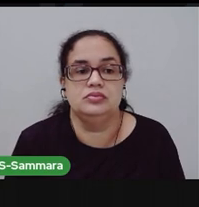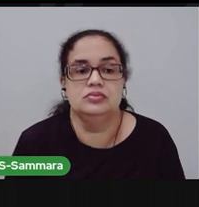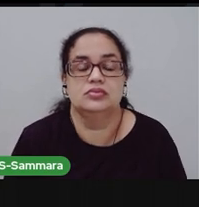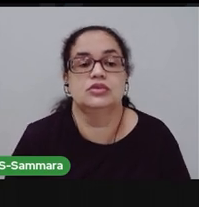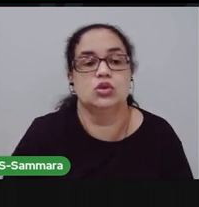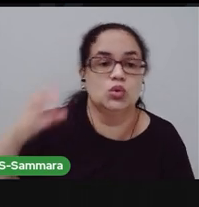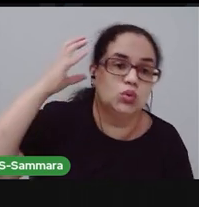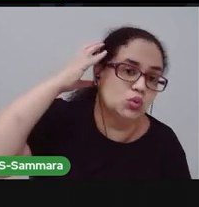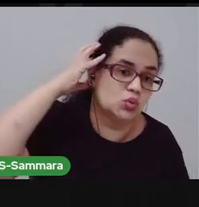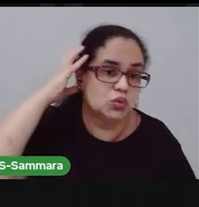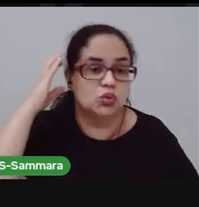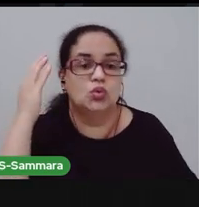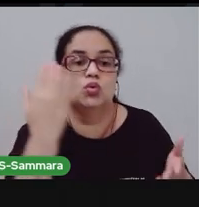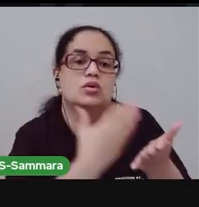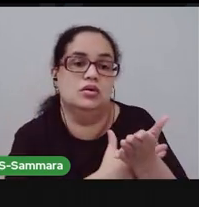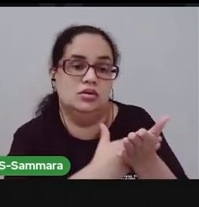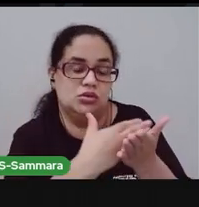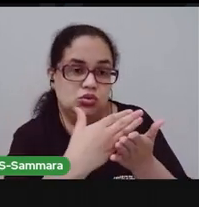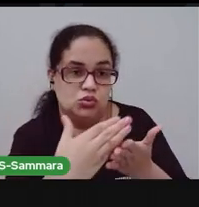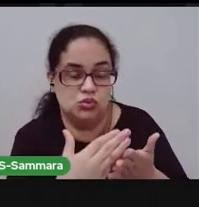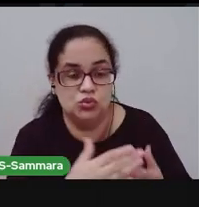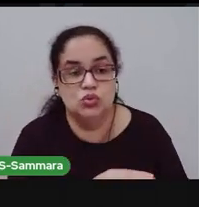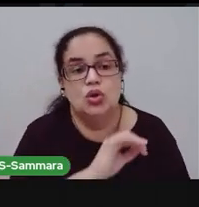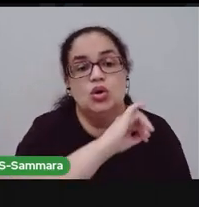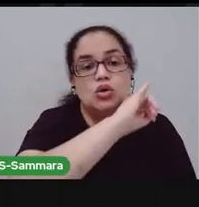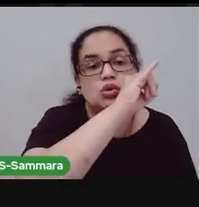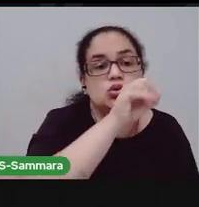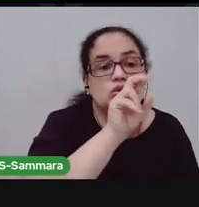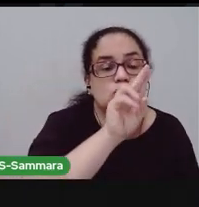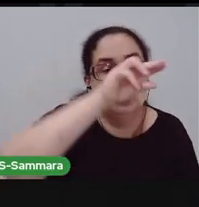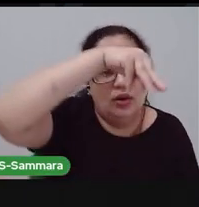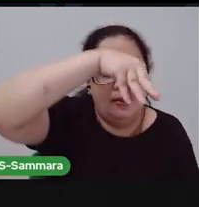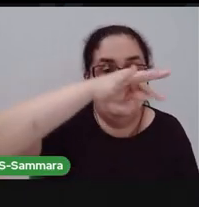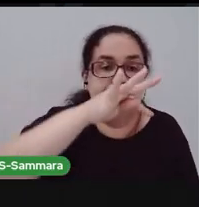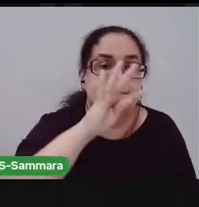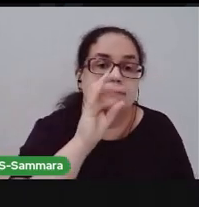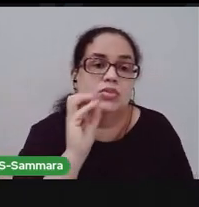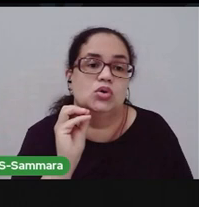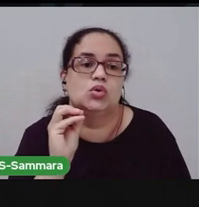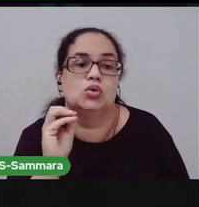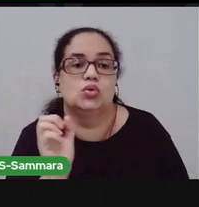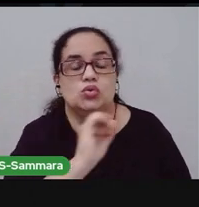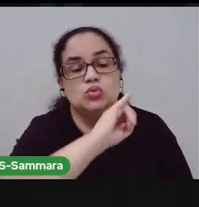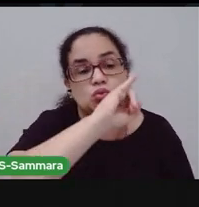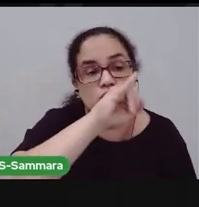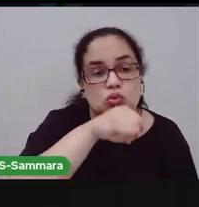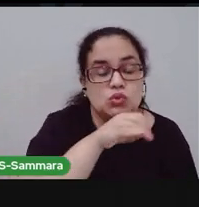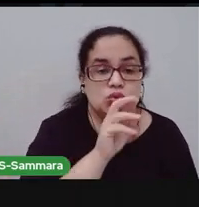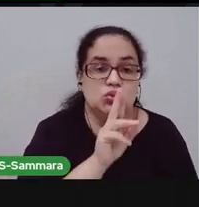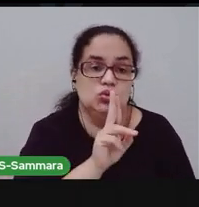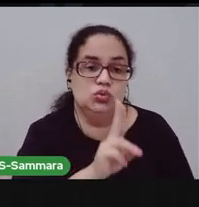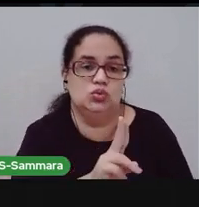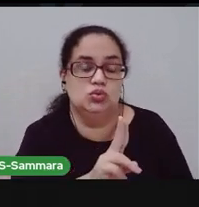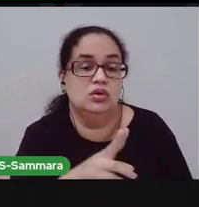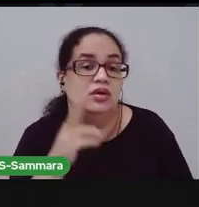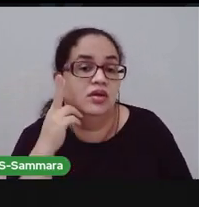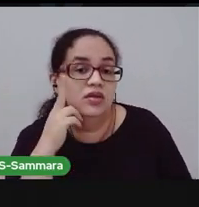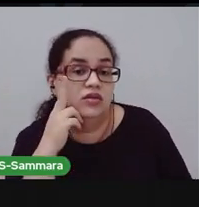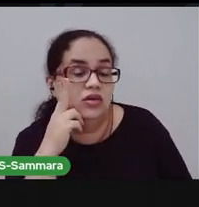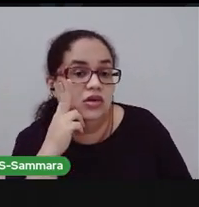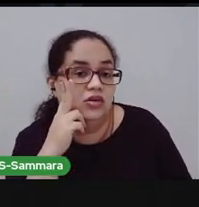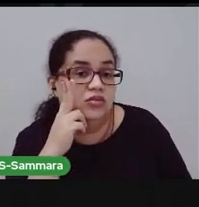E o som inicial de jumento é o ju, né? Você vê logo